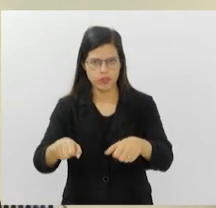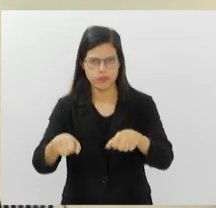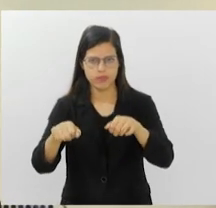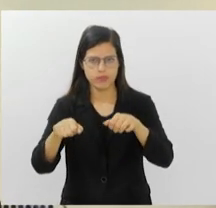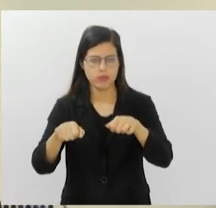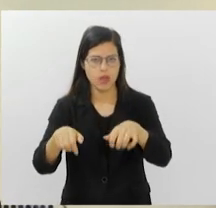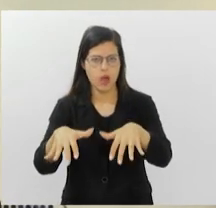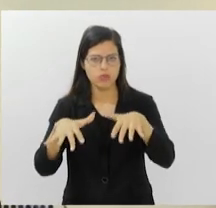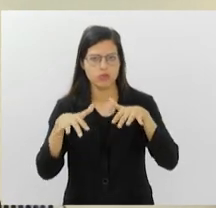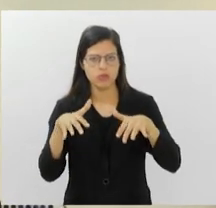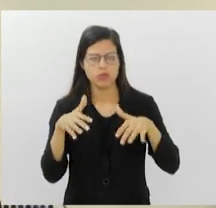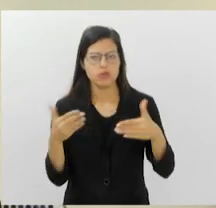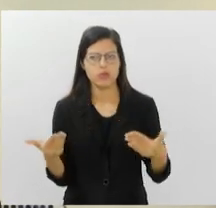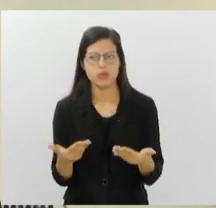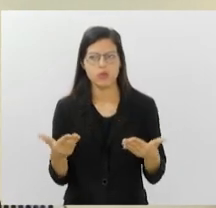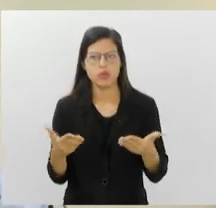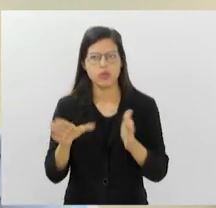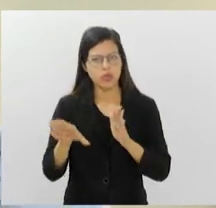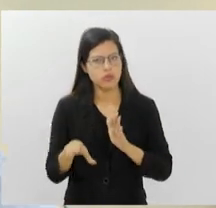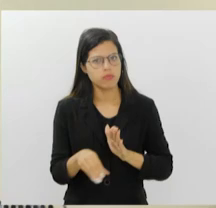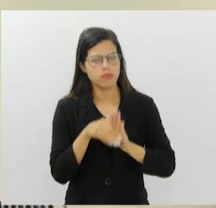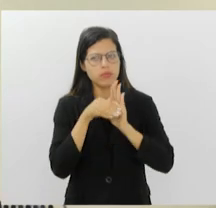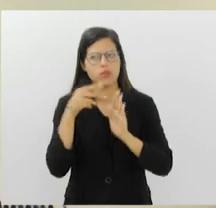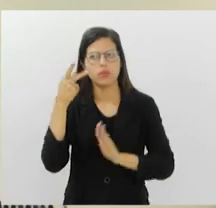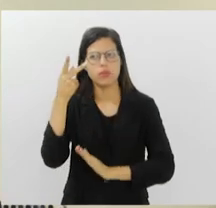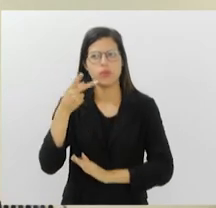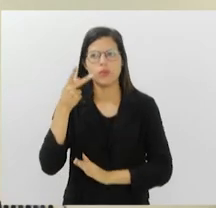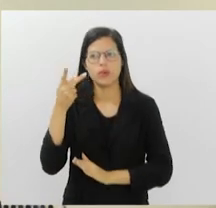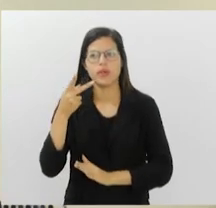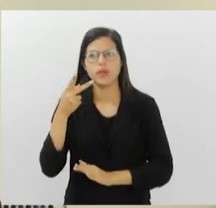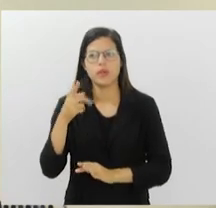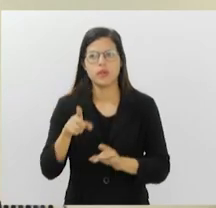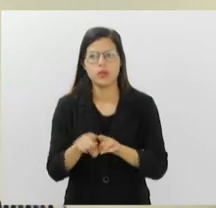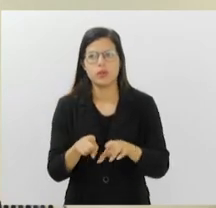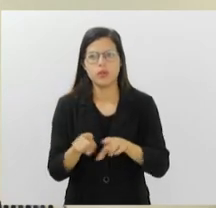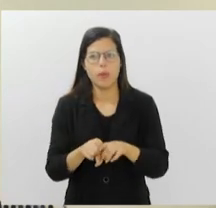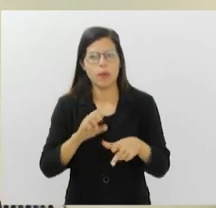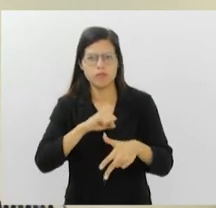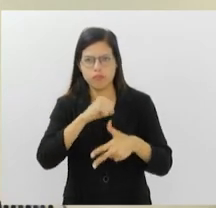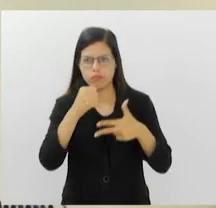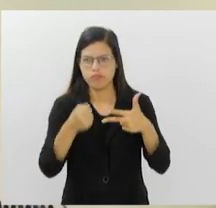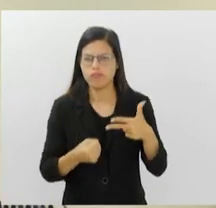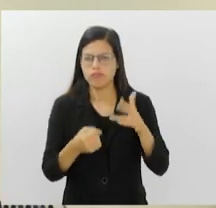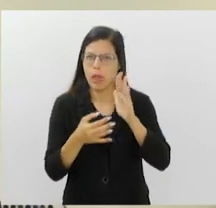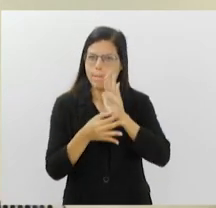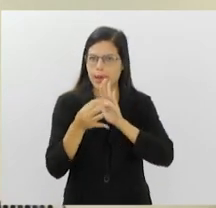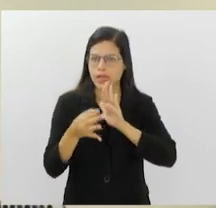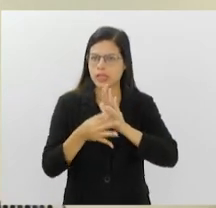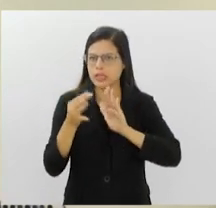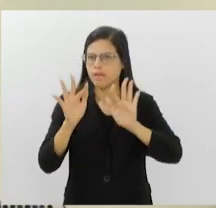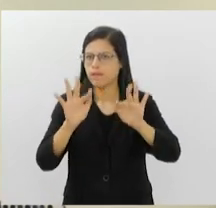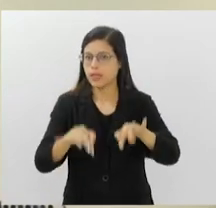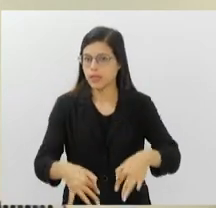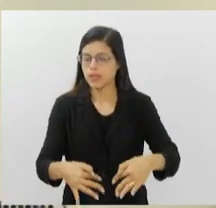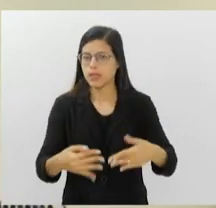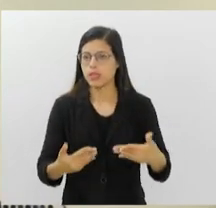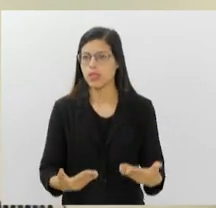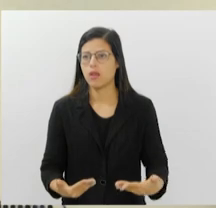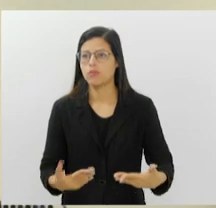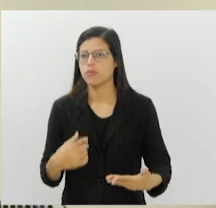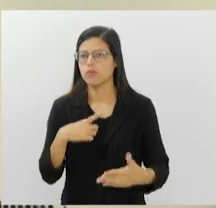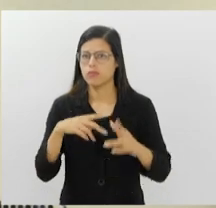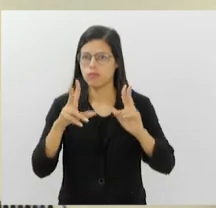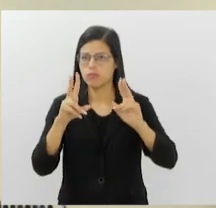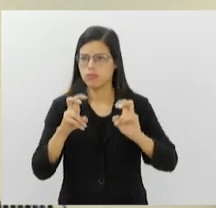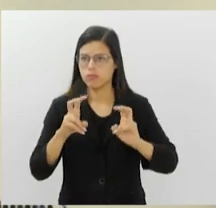incorporar as emendas dos parlamentares, receber as demandas dos poderes, produzir um parecer final Né? Temos aí um tema que é